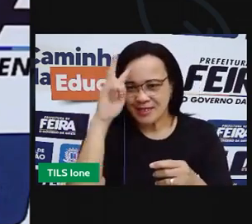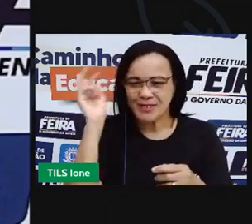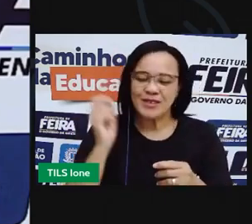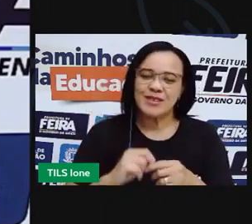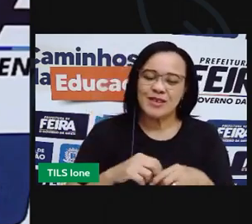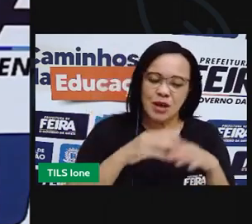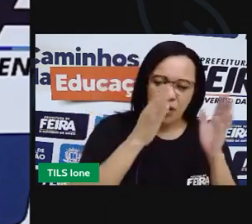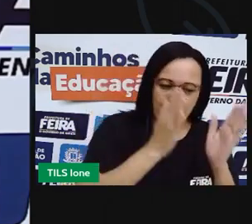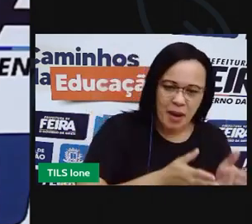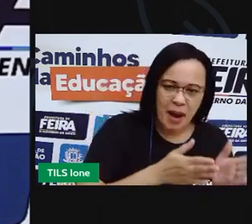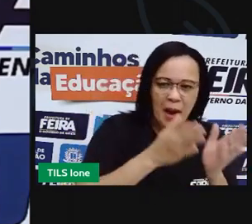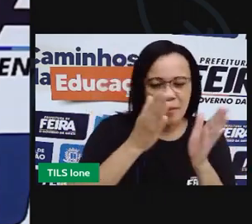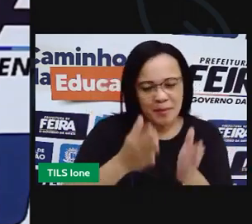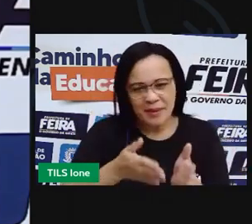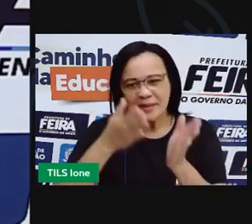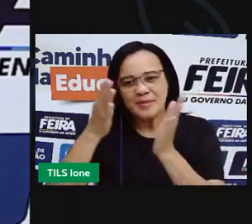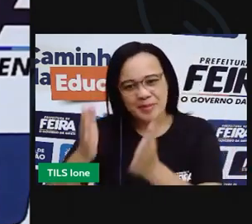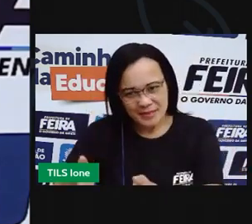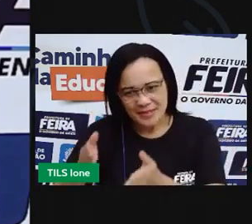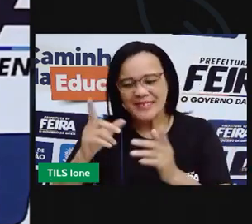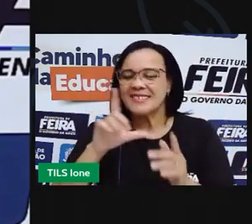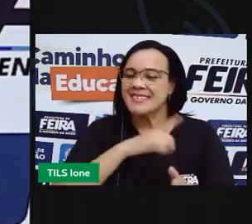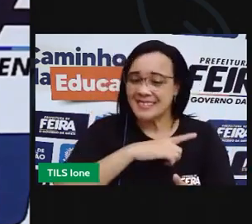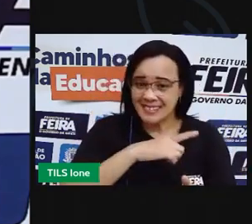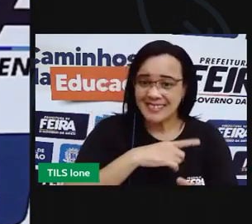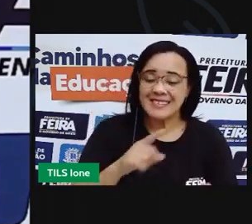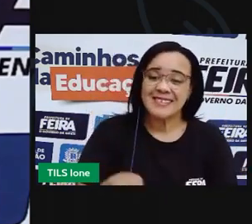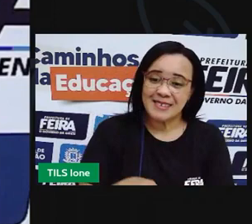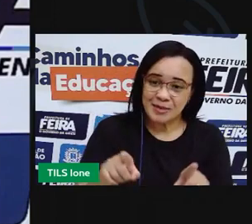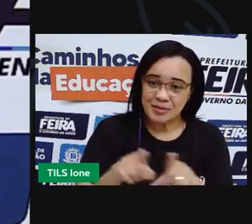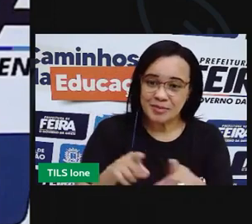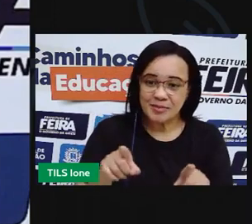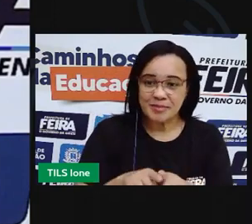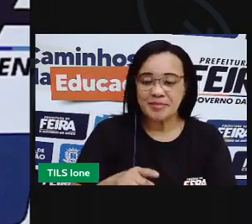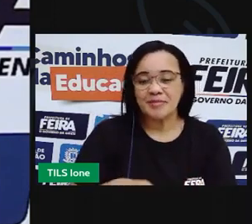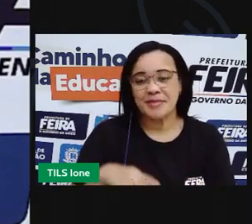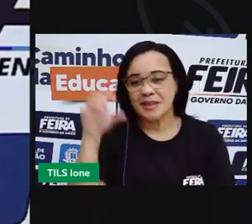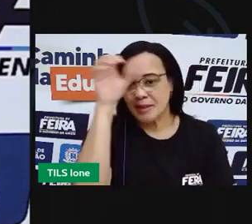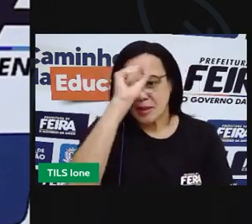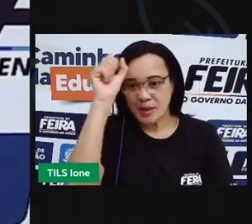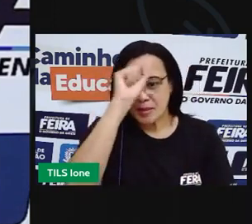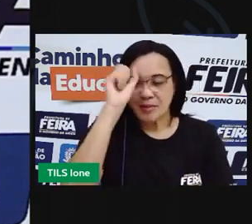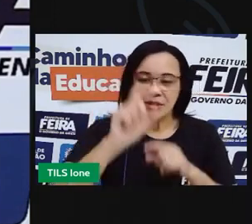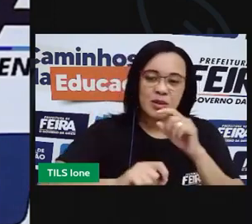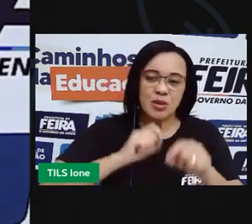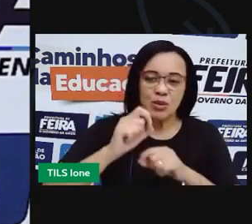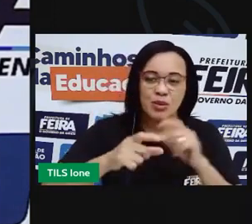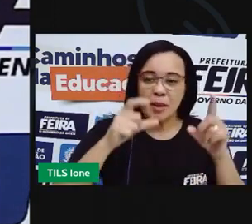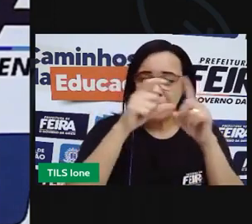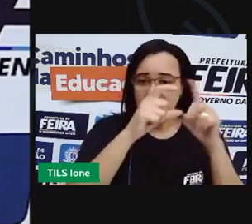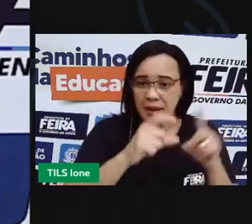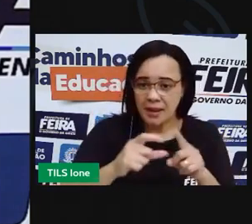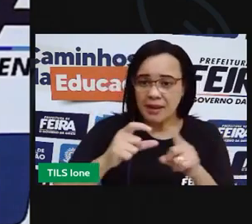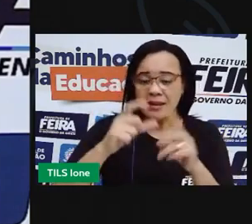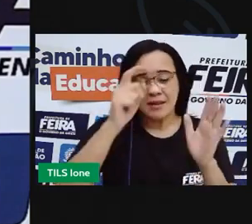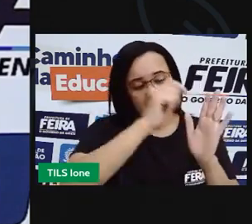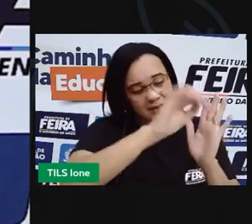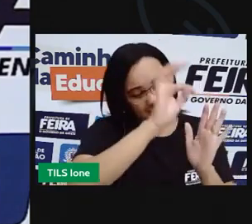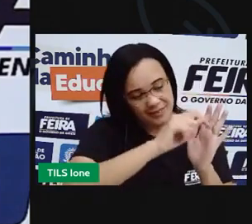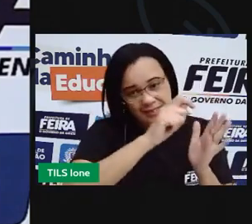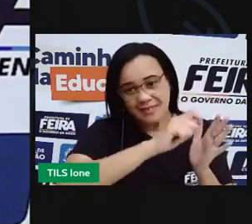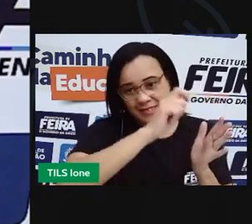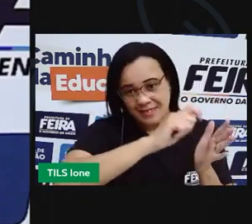início, no meio e no final, e também conseguiu trabalhar na escrita de algumas palavras,